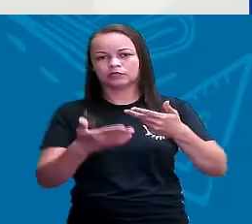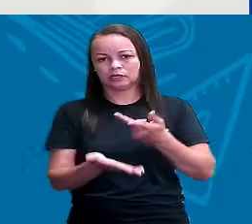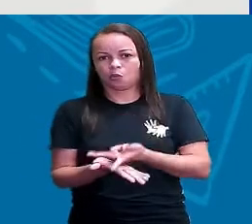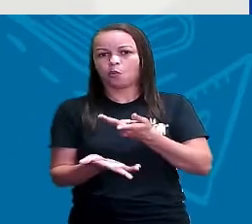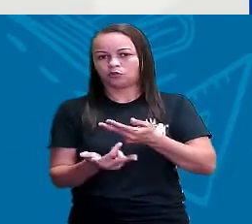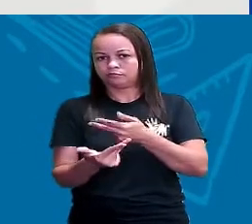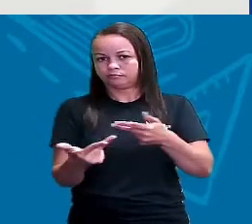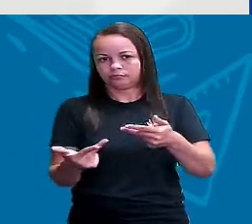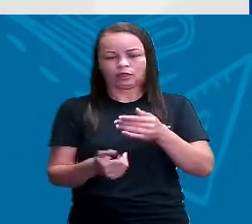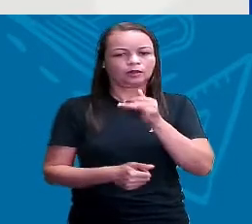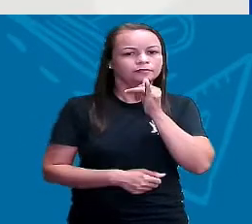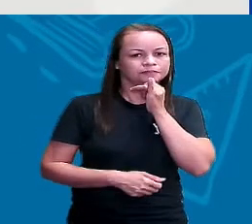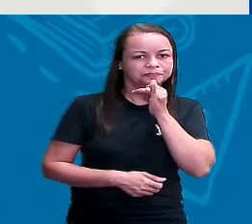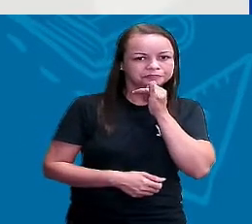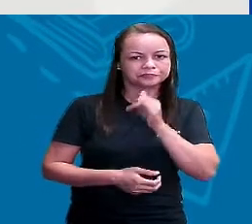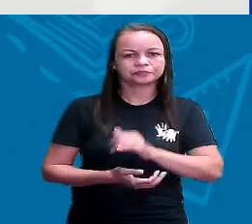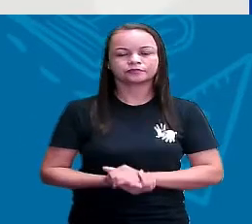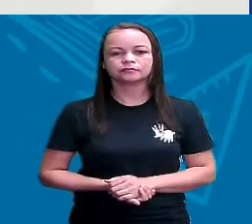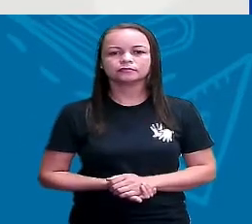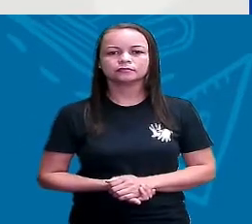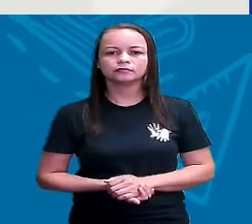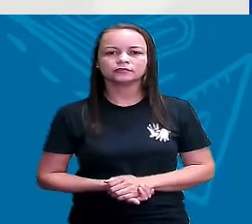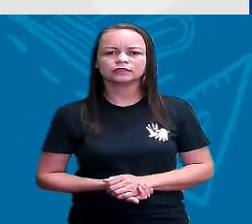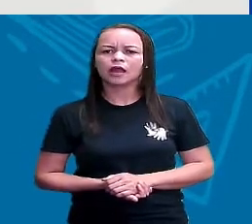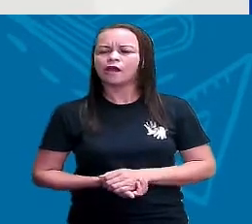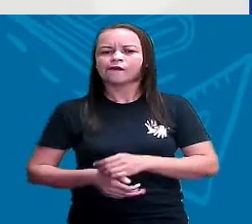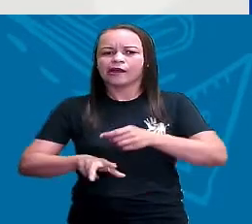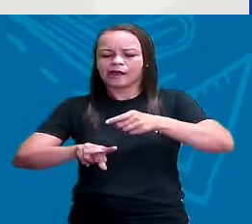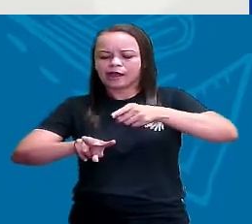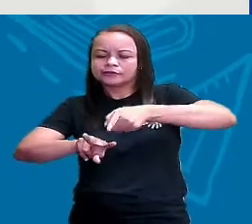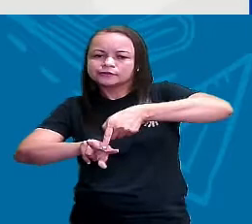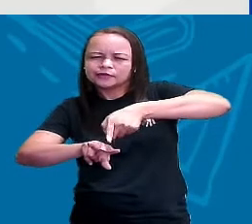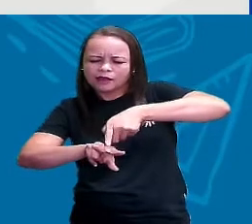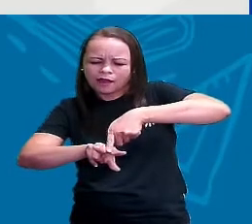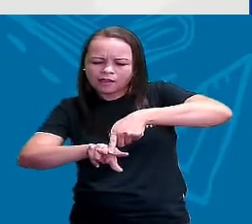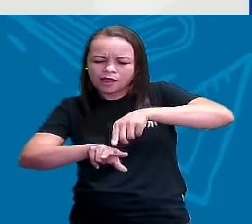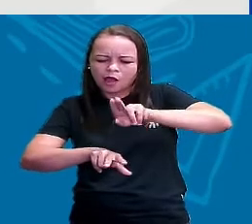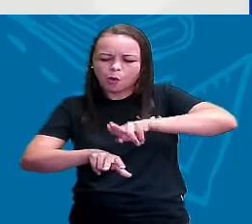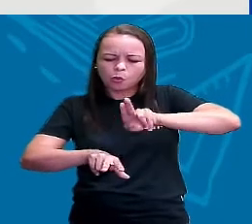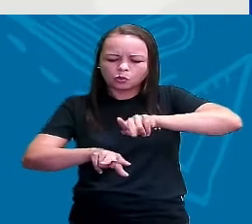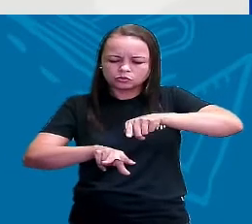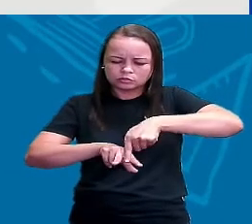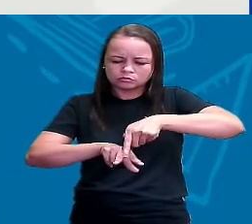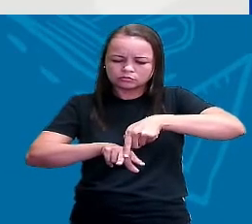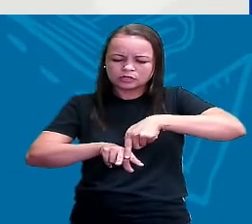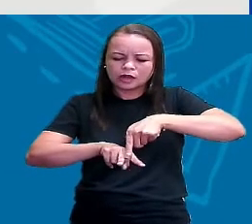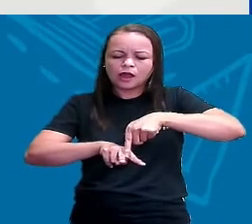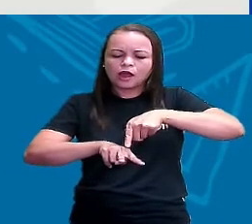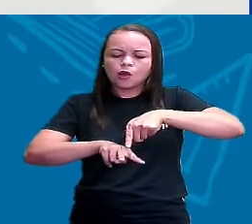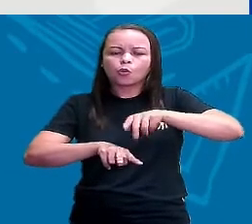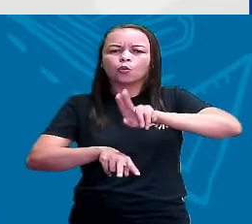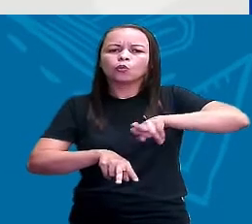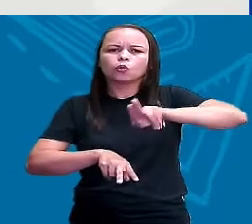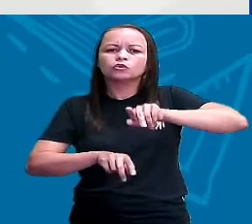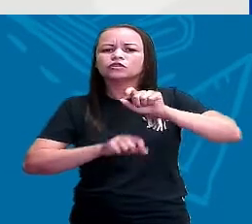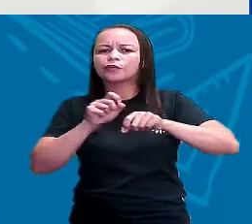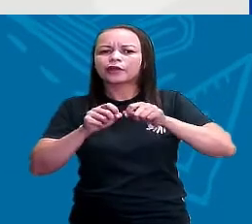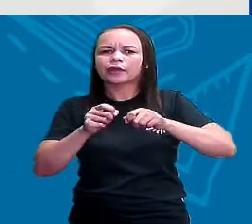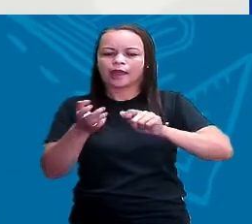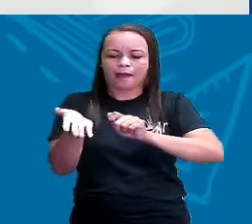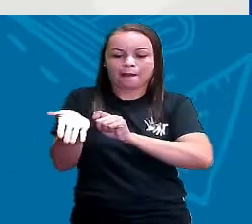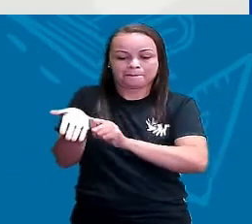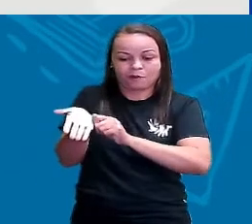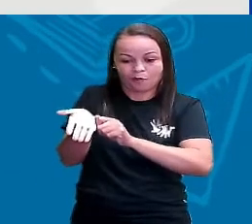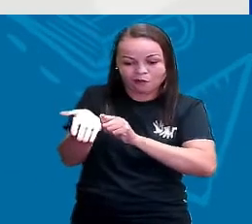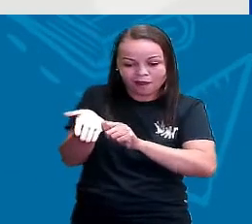Por exemplo, vamos lá, a sandália que a gente usa. Qual a matéria-prima que é utilizada? É a borracha.